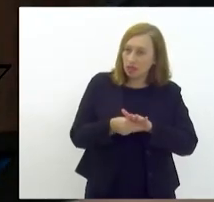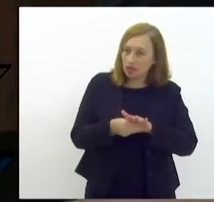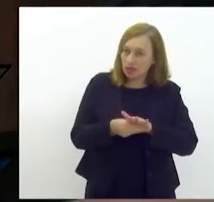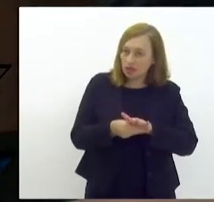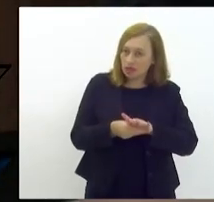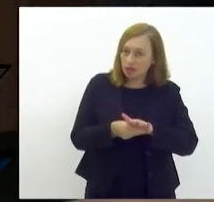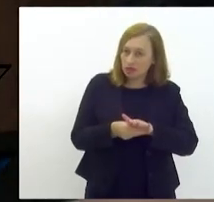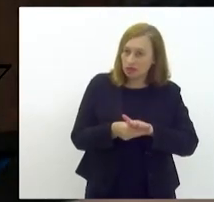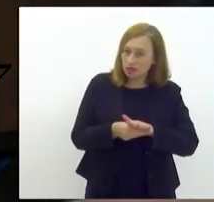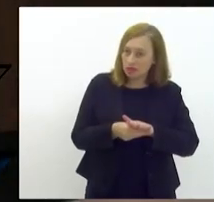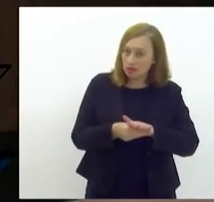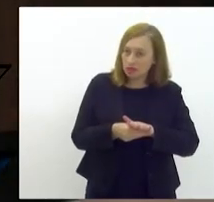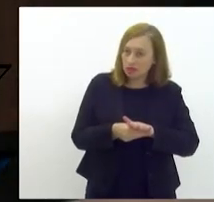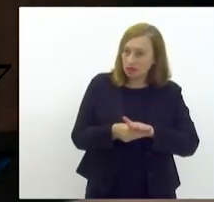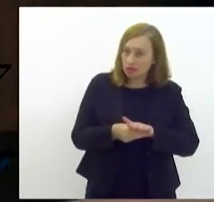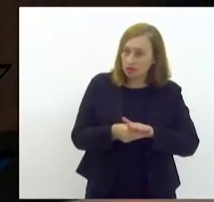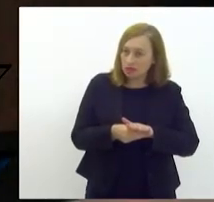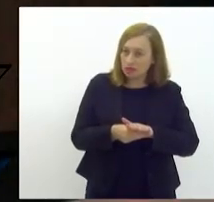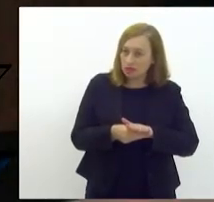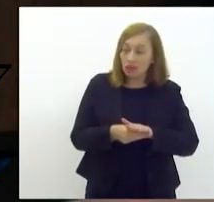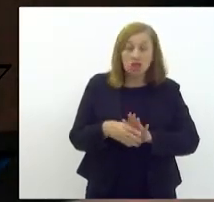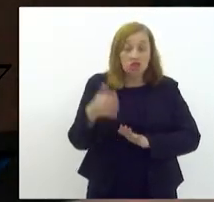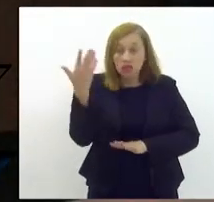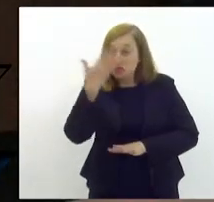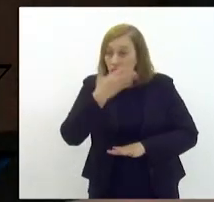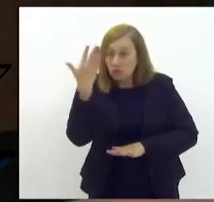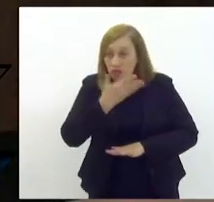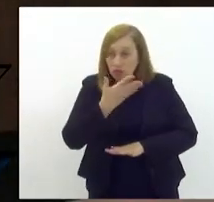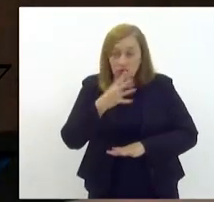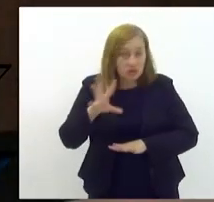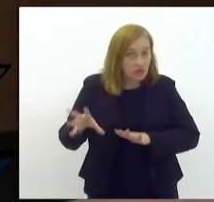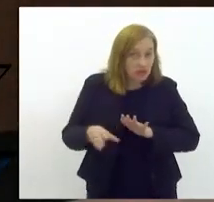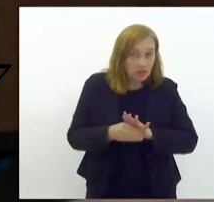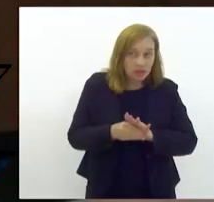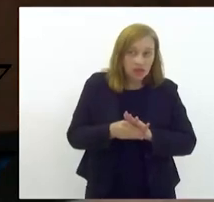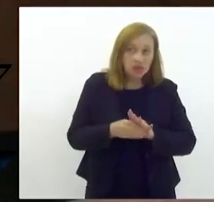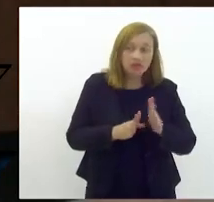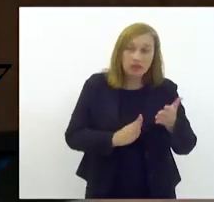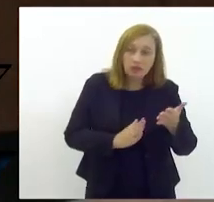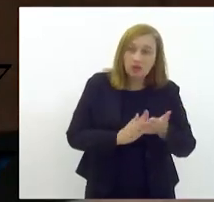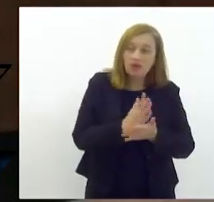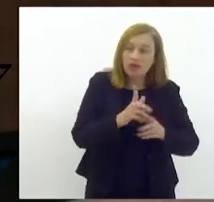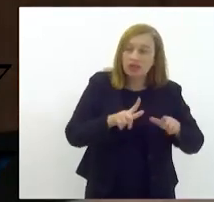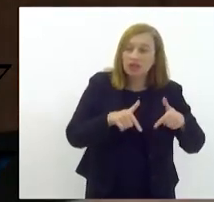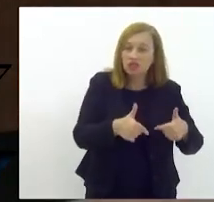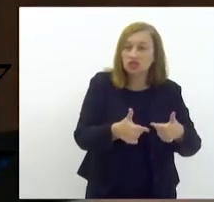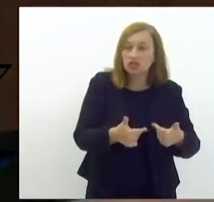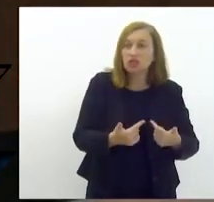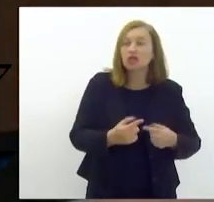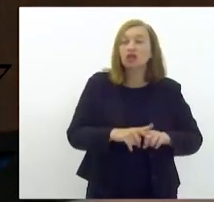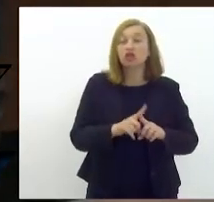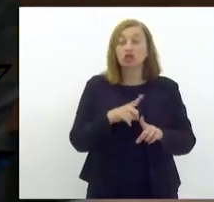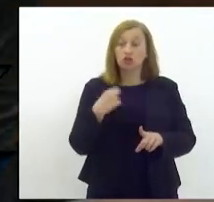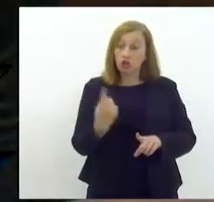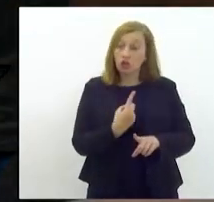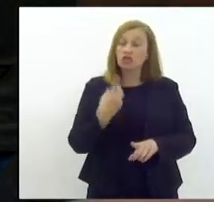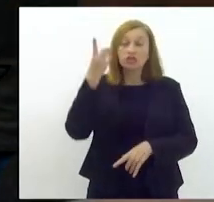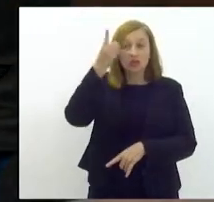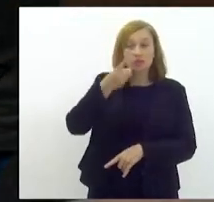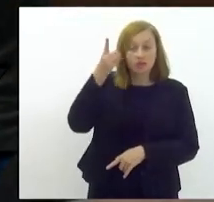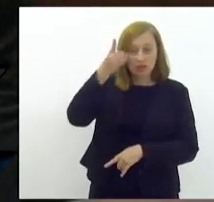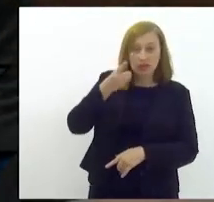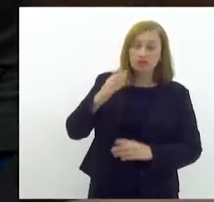necessariamente vinham as suas emendas serem aplicadas materializadas nós deputados e